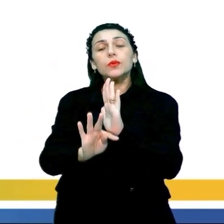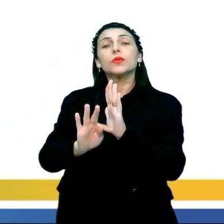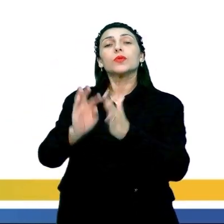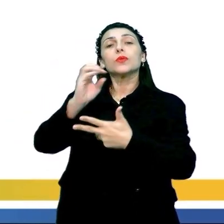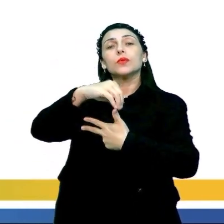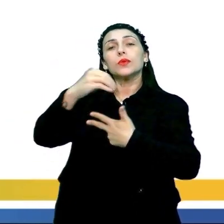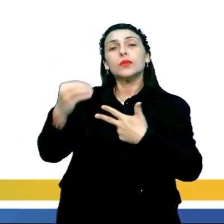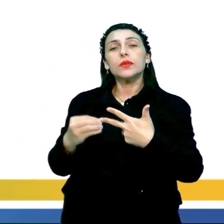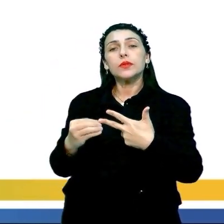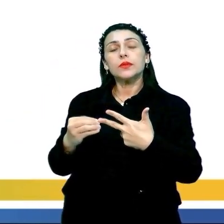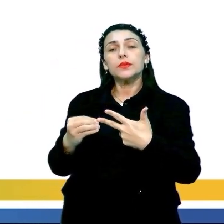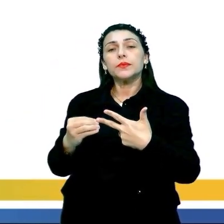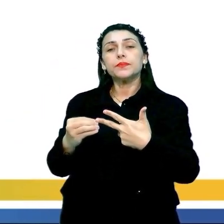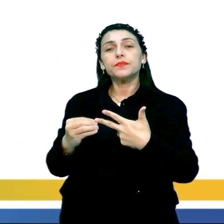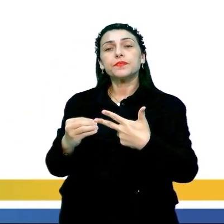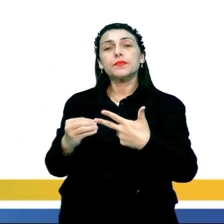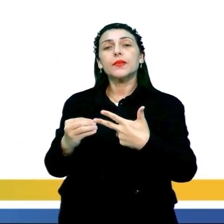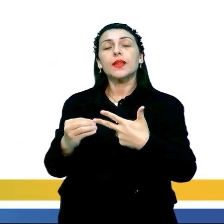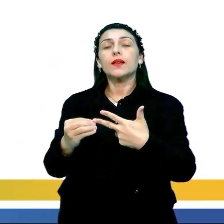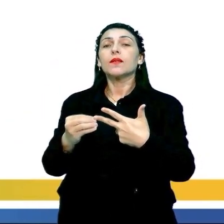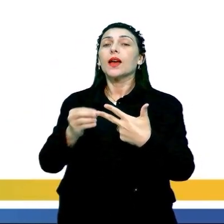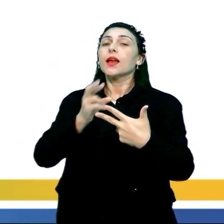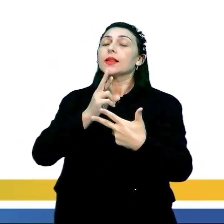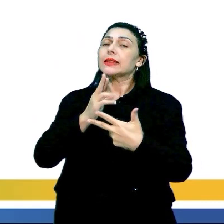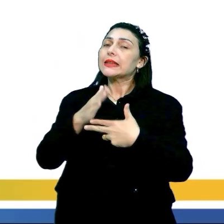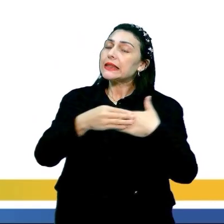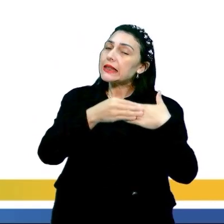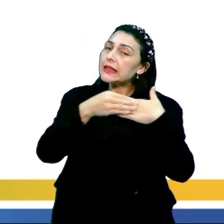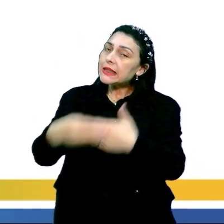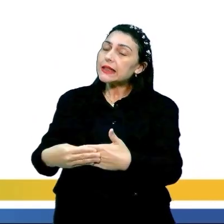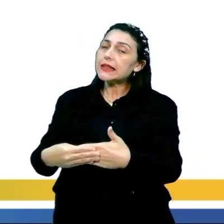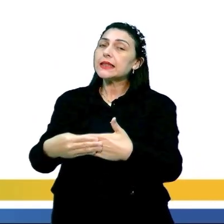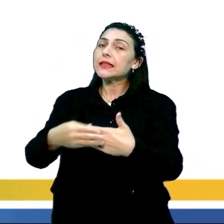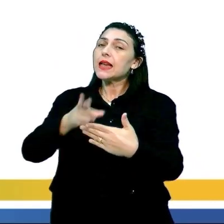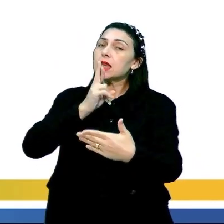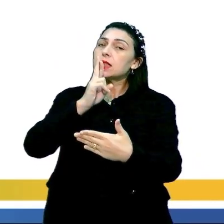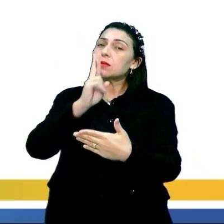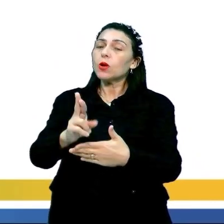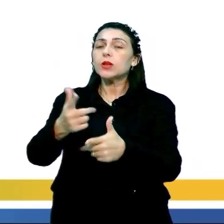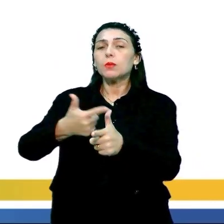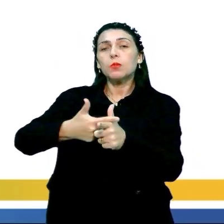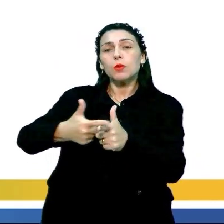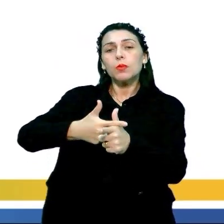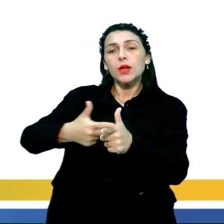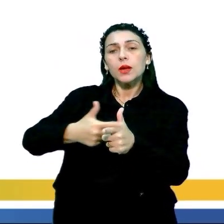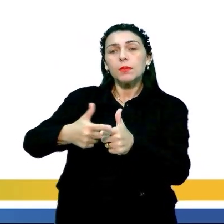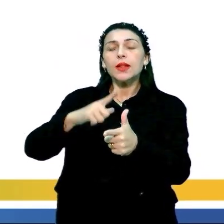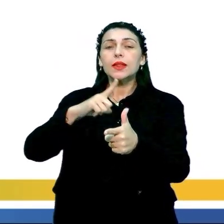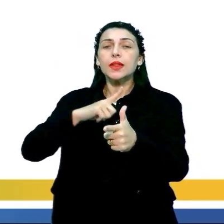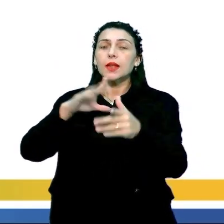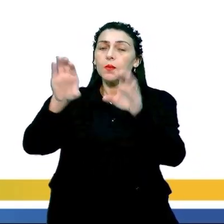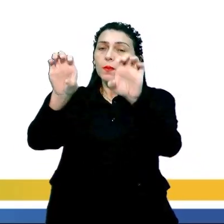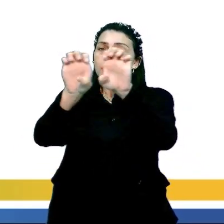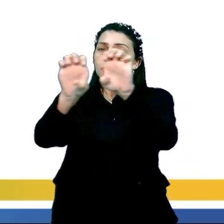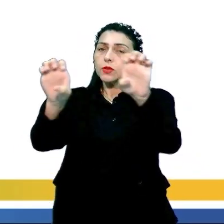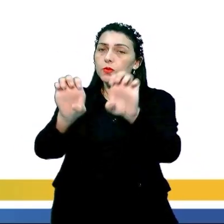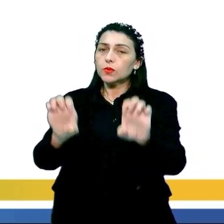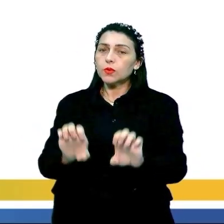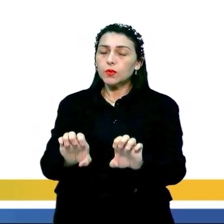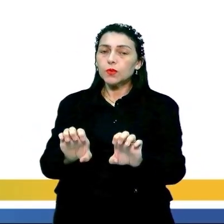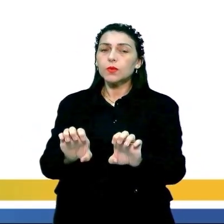Aquela parte que vai solucionar o problema. Então, ela tem uma